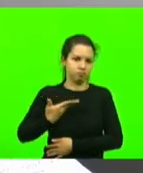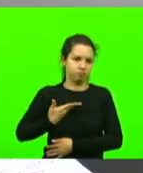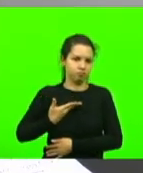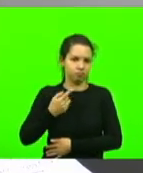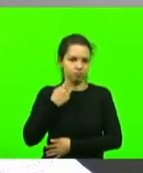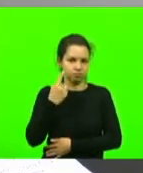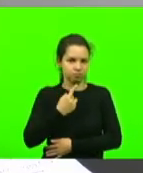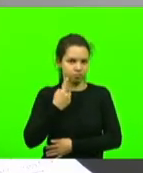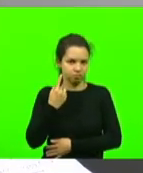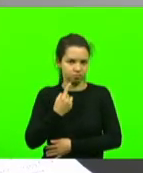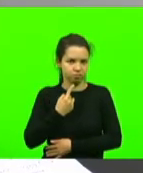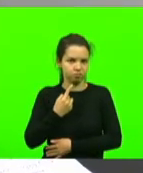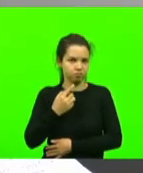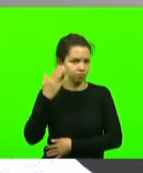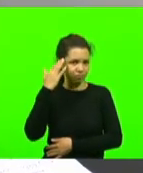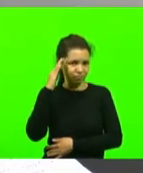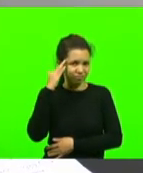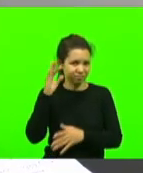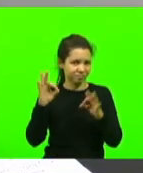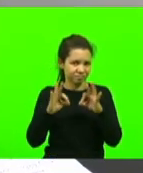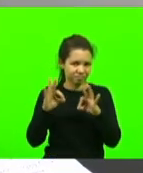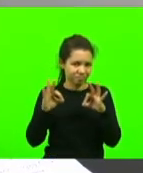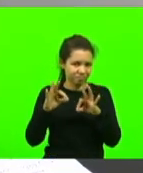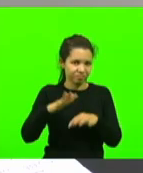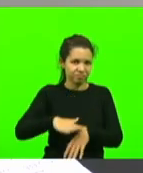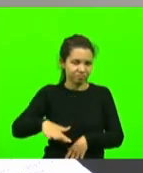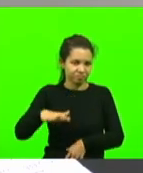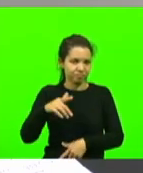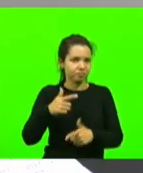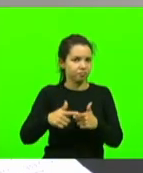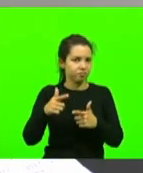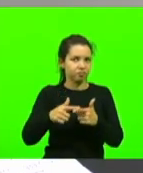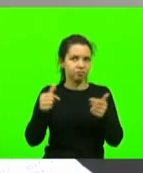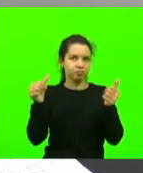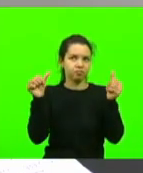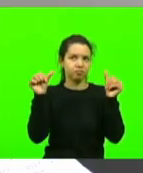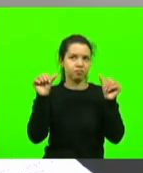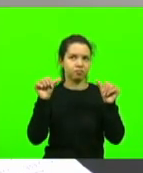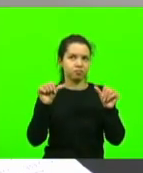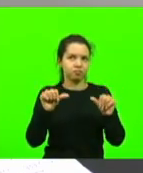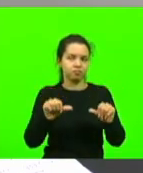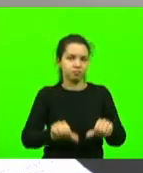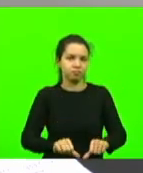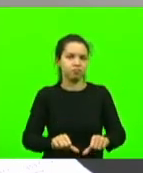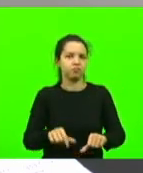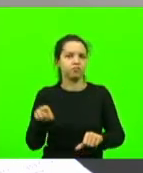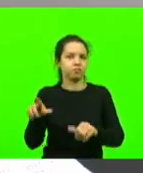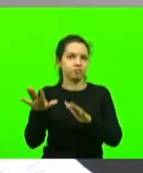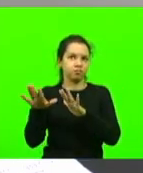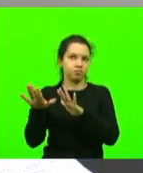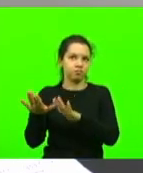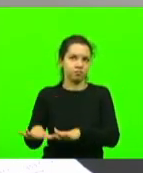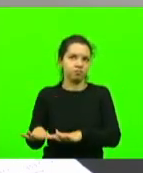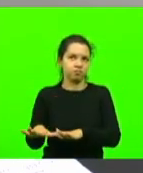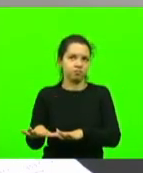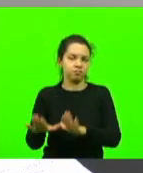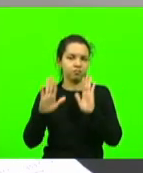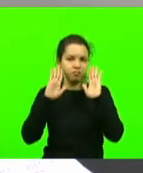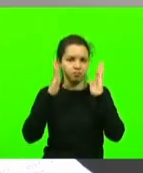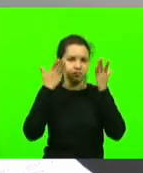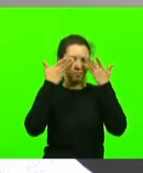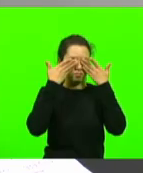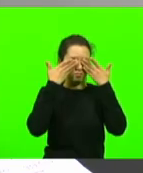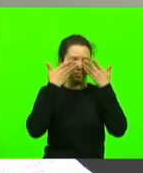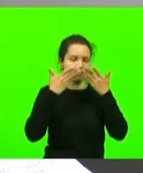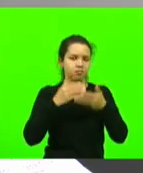entende patavina nenhuma daquela área O estrago é fenomenal e ele fica lá com os olhos fechados